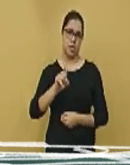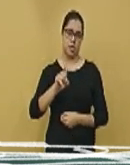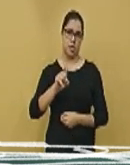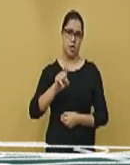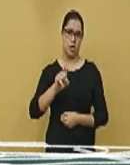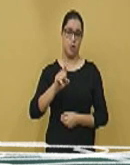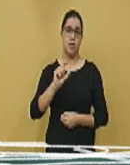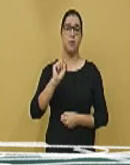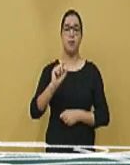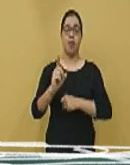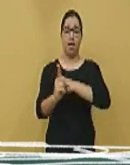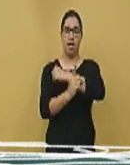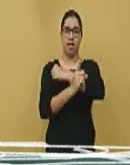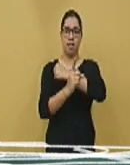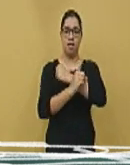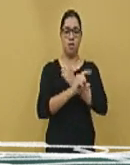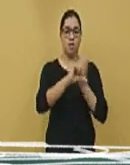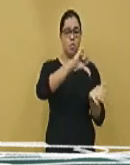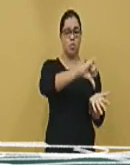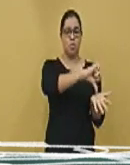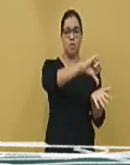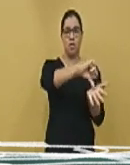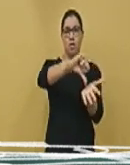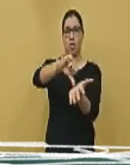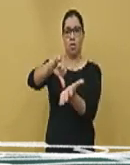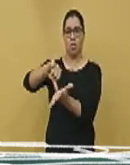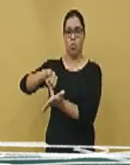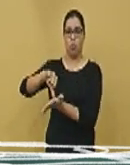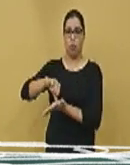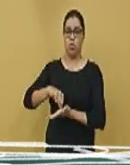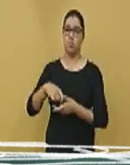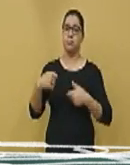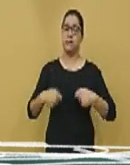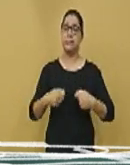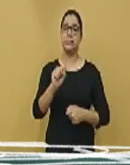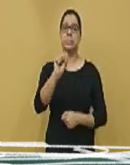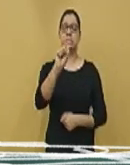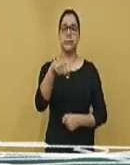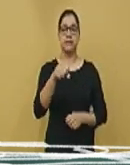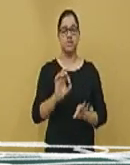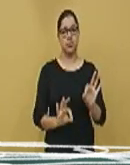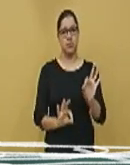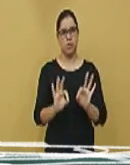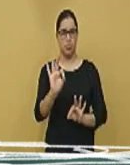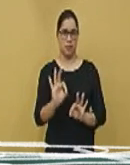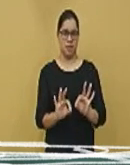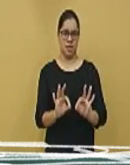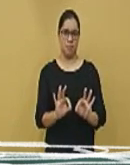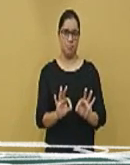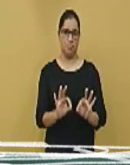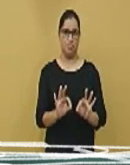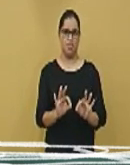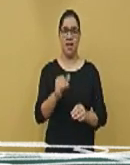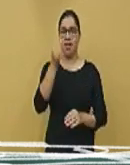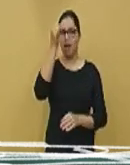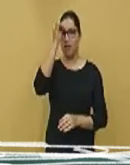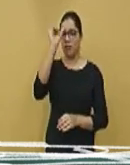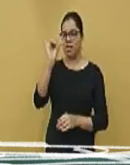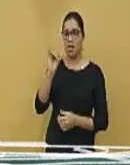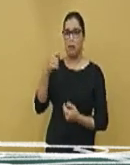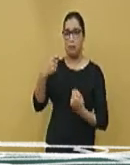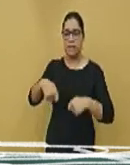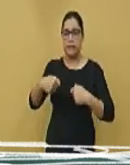nos polos. Então, temos que institucionalizar, sim, para não dependermos da UAB, pois a